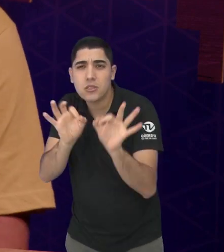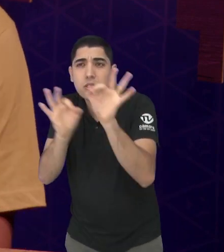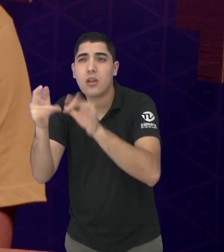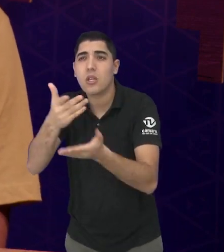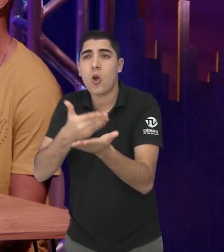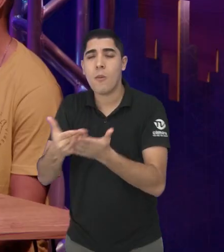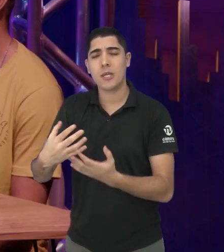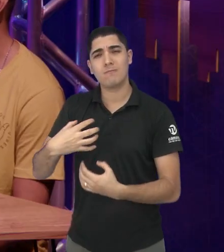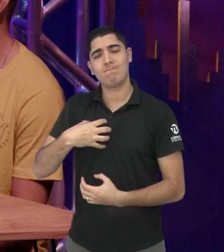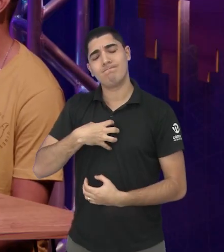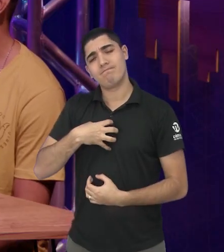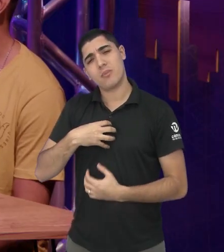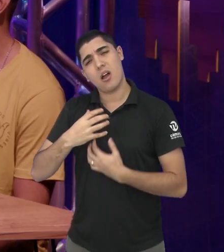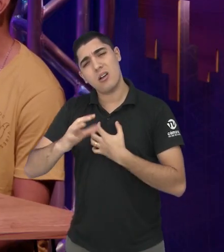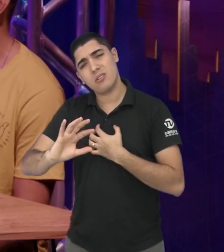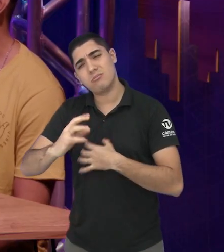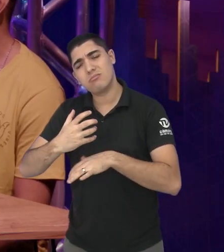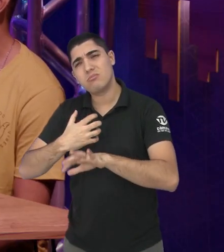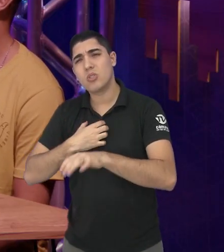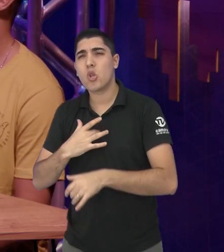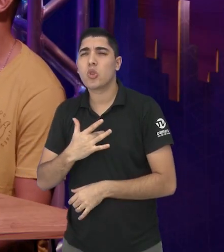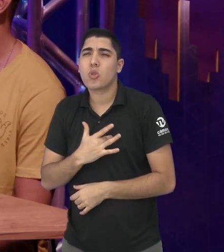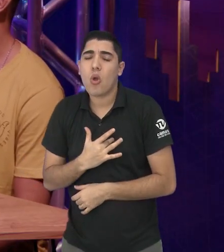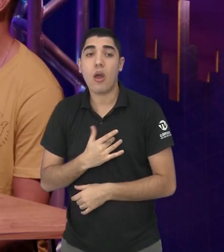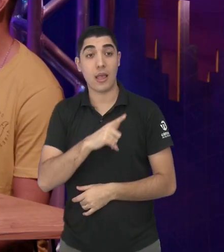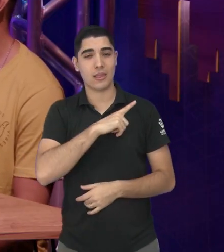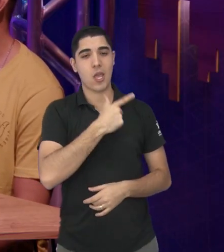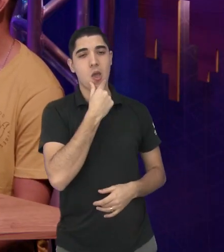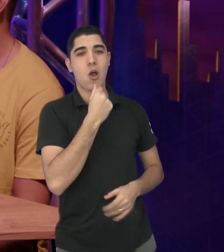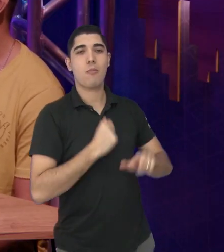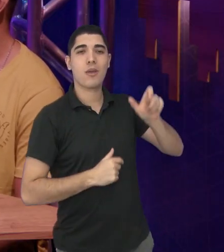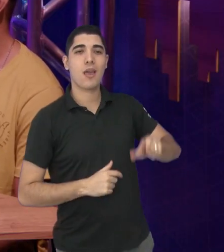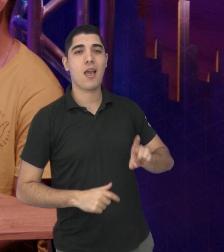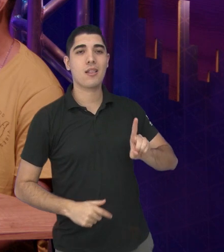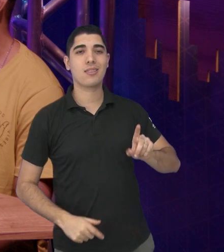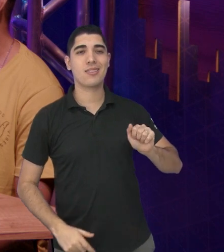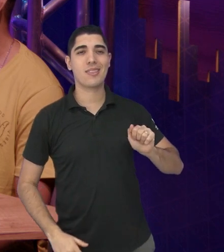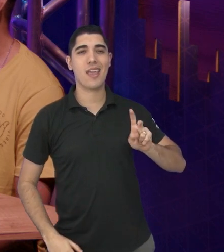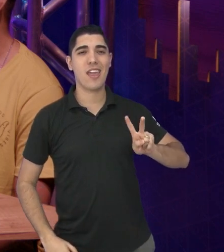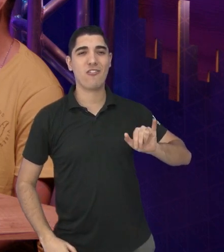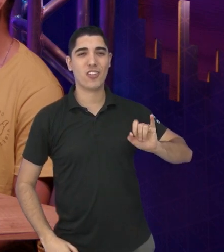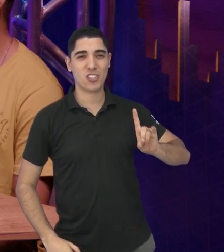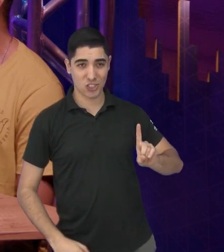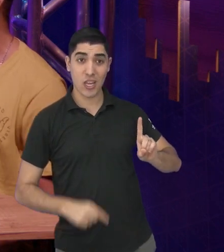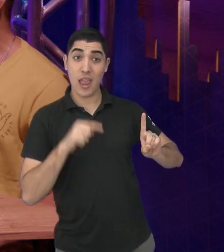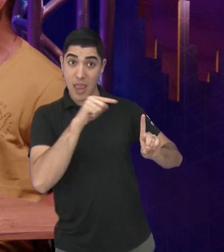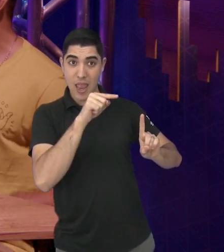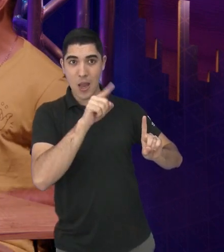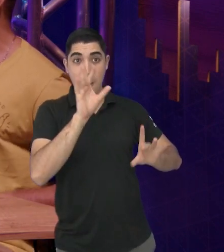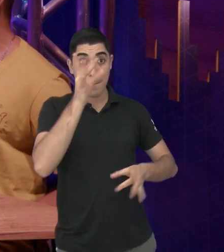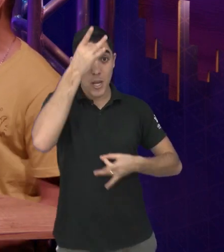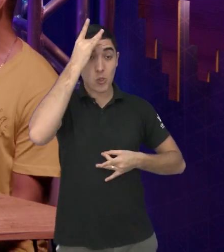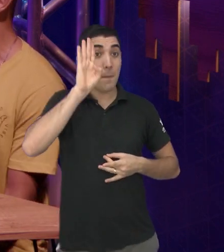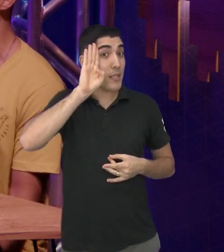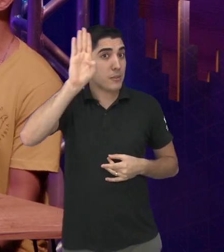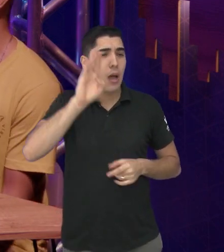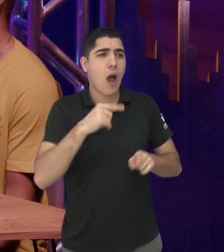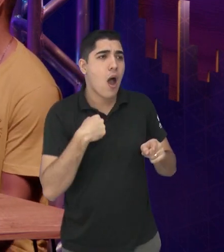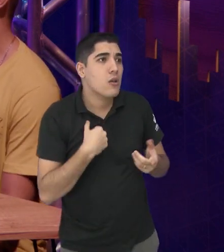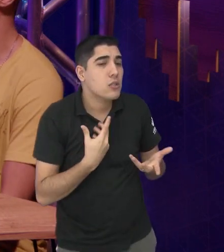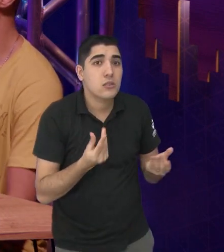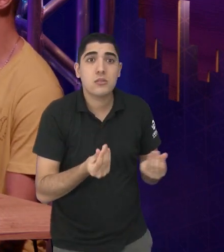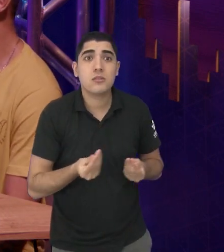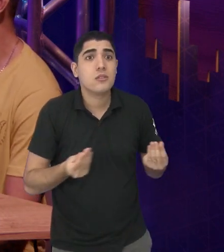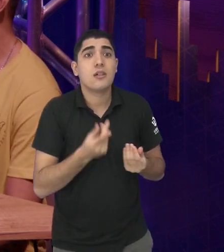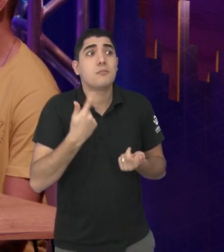ela. Exato. Tem o David, né? Que é o protagonista. E a gente fica... Gente, alguém salva o David, pelo